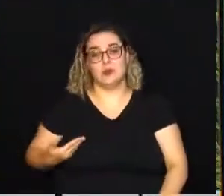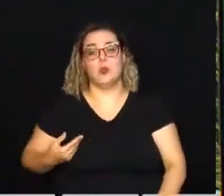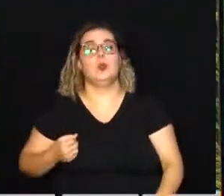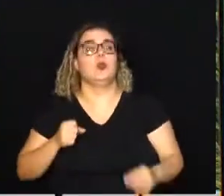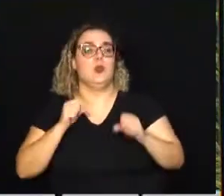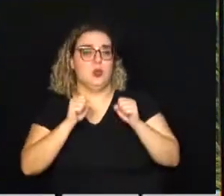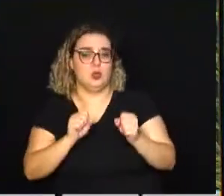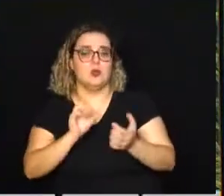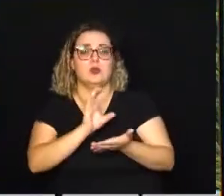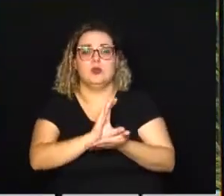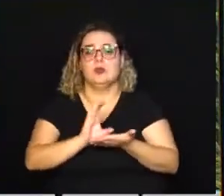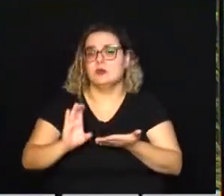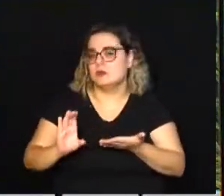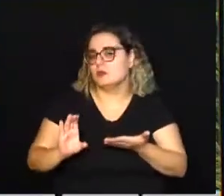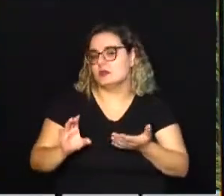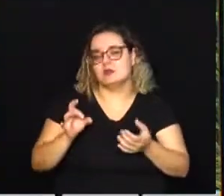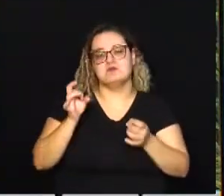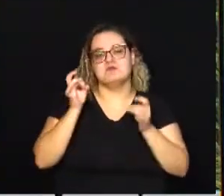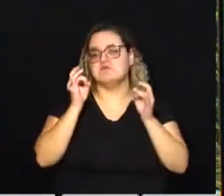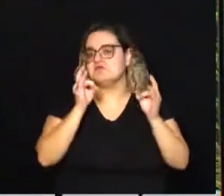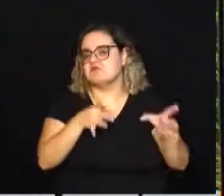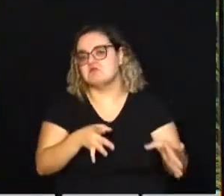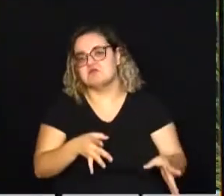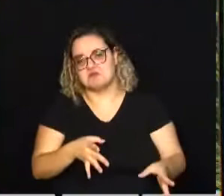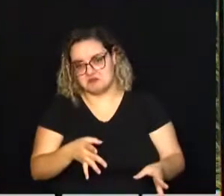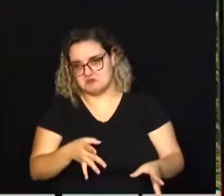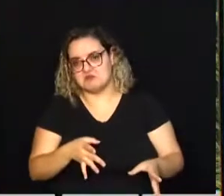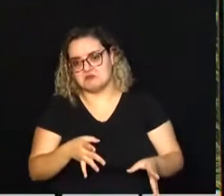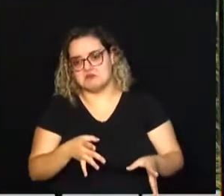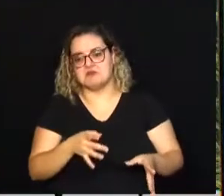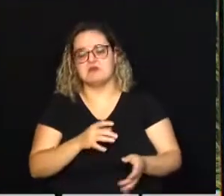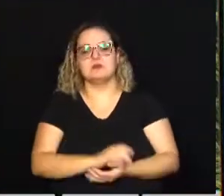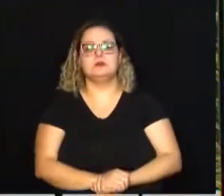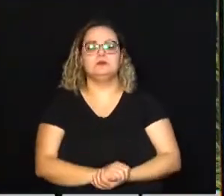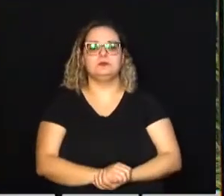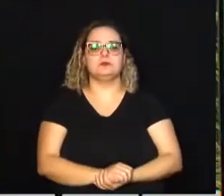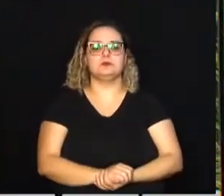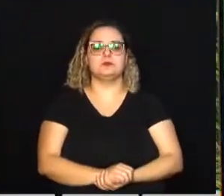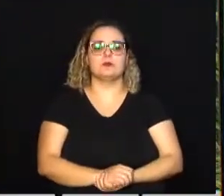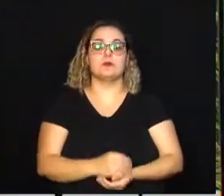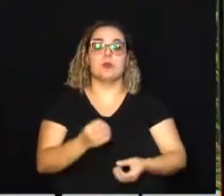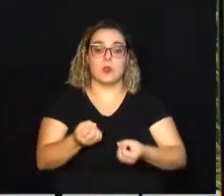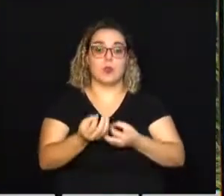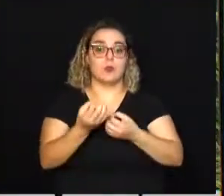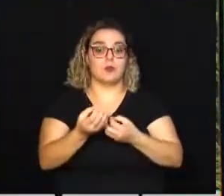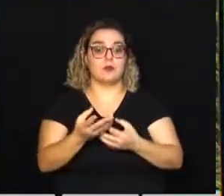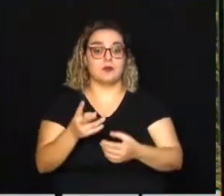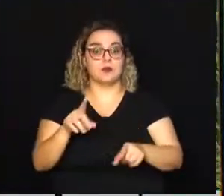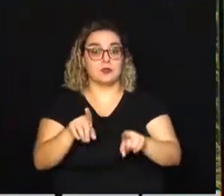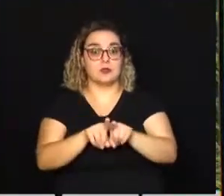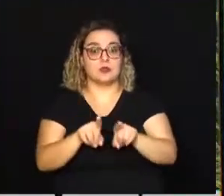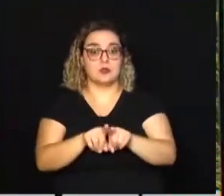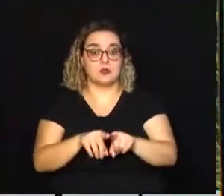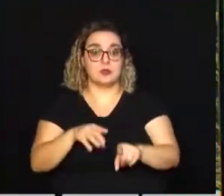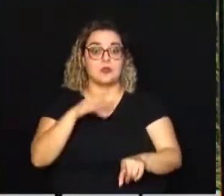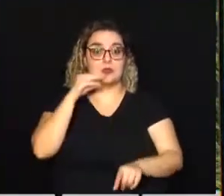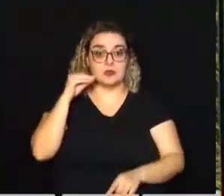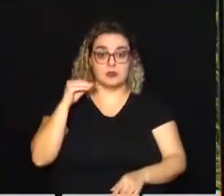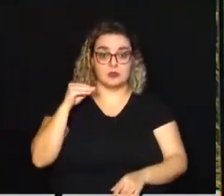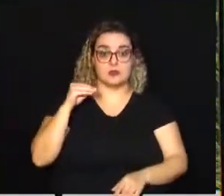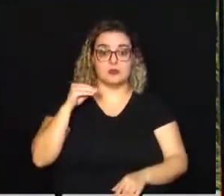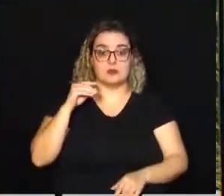e que não apostaram. E vale também, Gabriel, uma informação. Eu, como servidora pública, monitora,